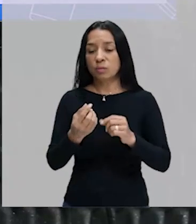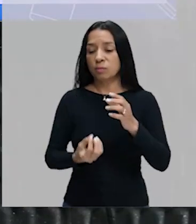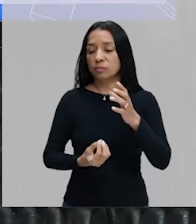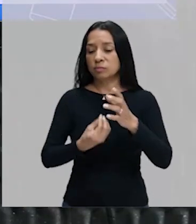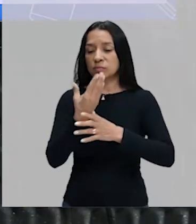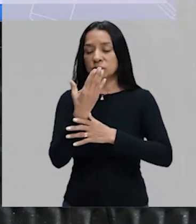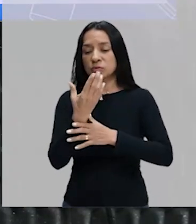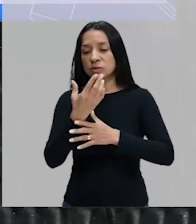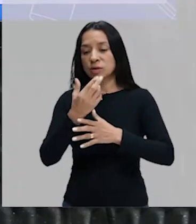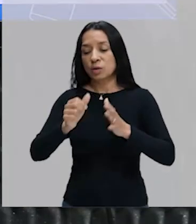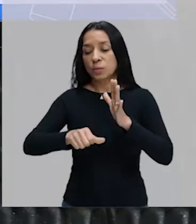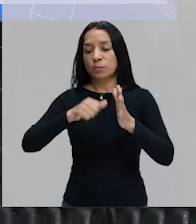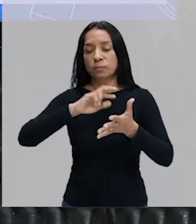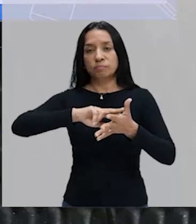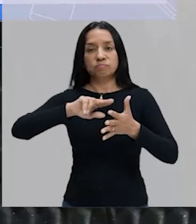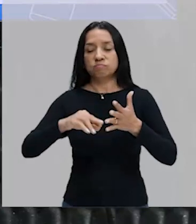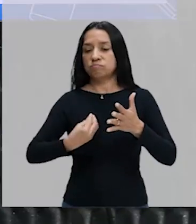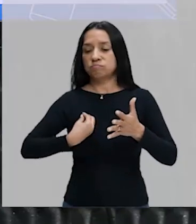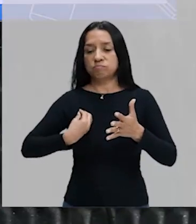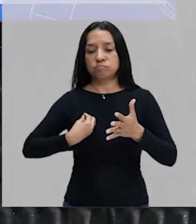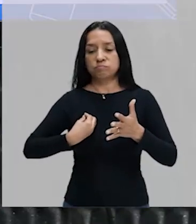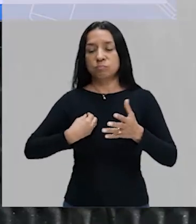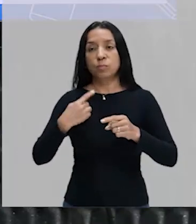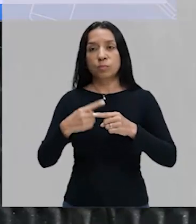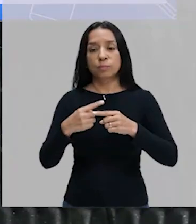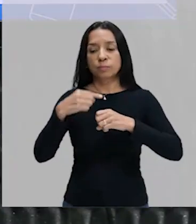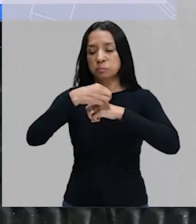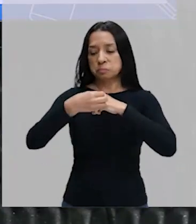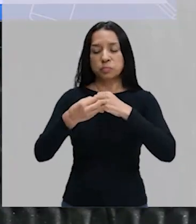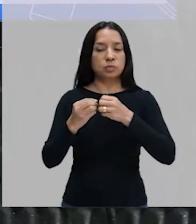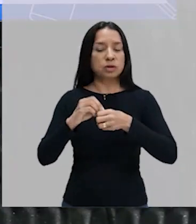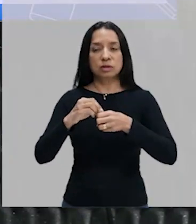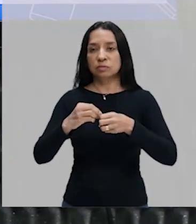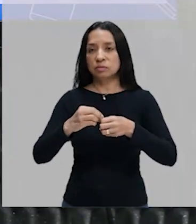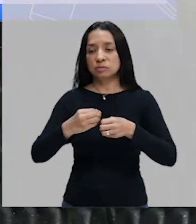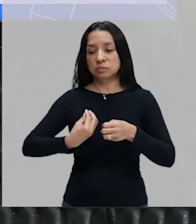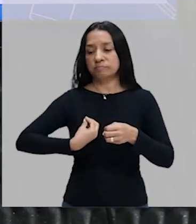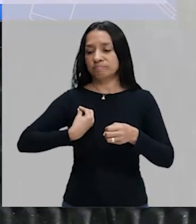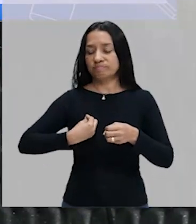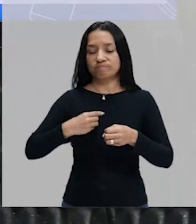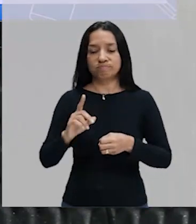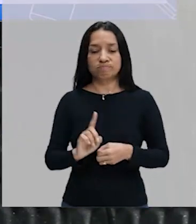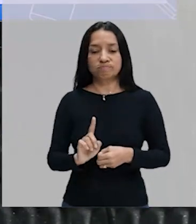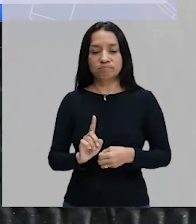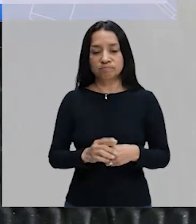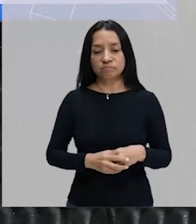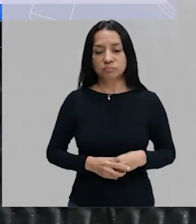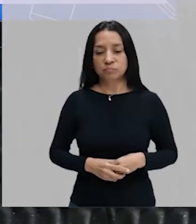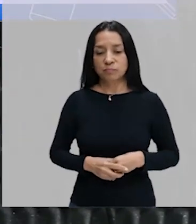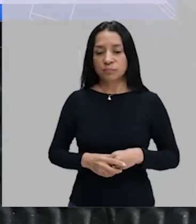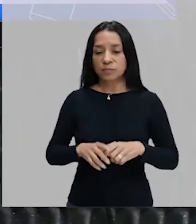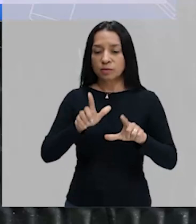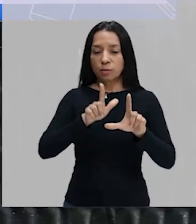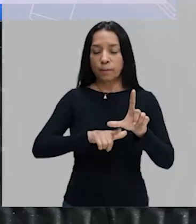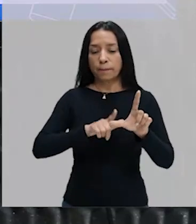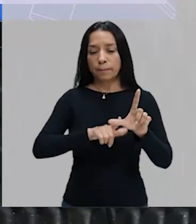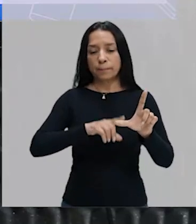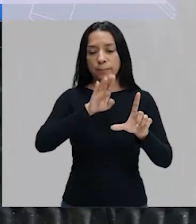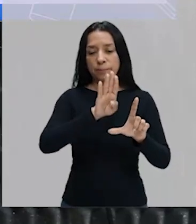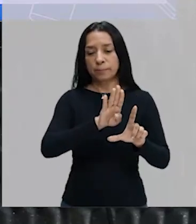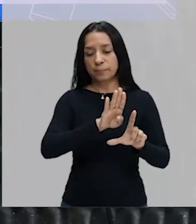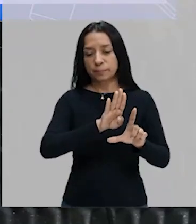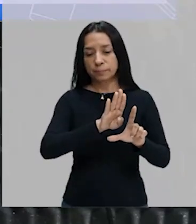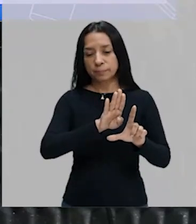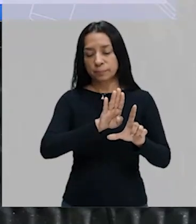moléculas orgânicas em si, elas não são seres vivos, tá? A letra B diz o seguinte, que seria o aparecimento